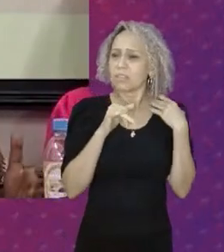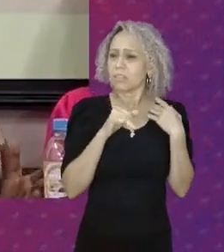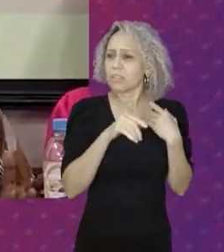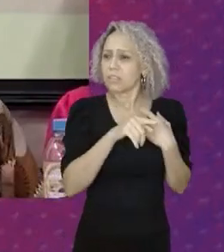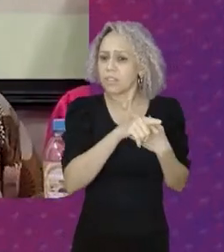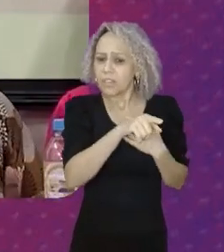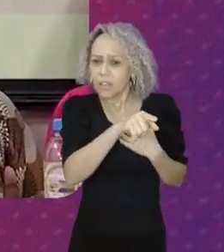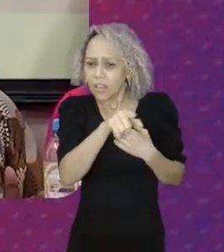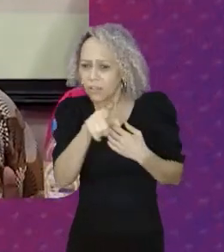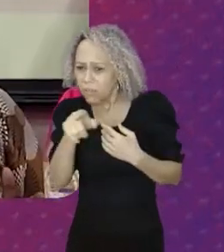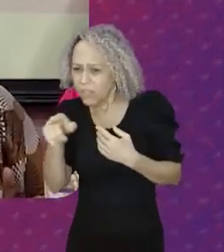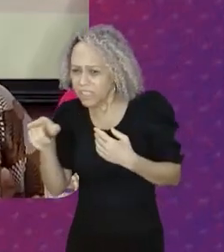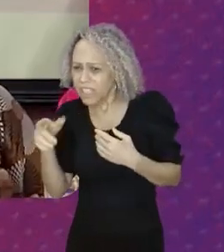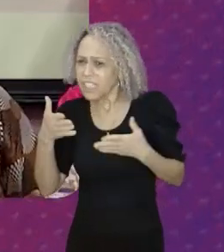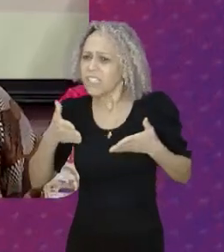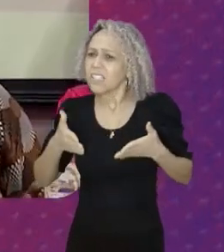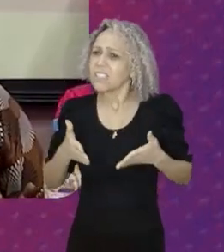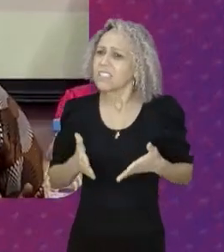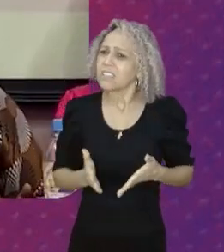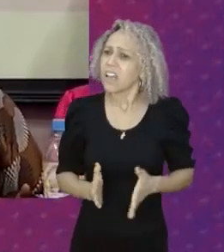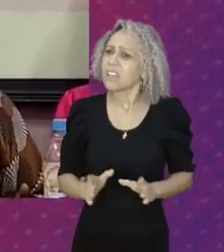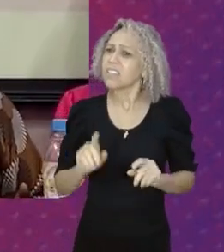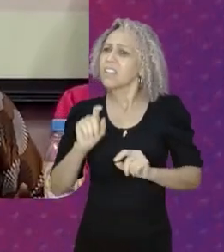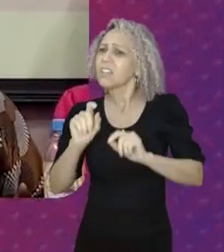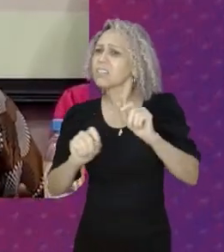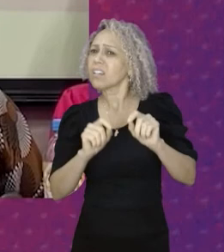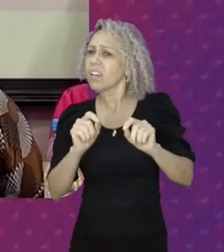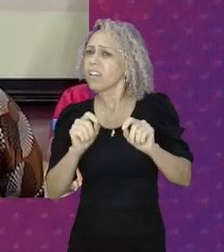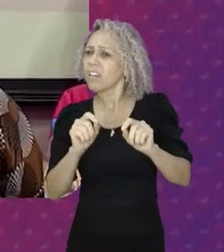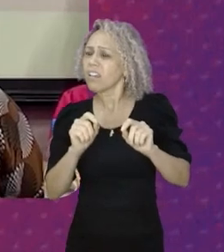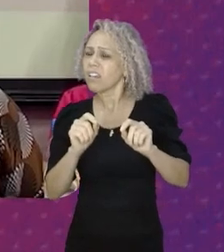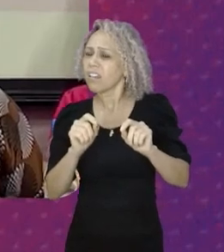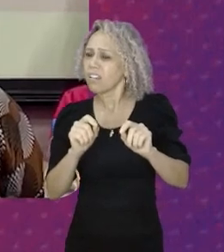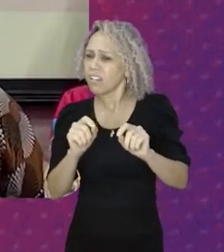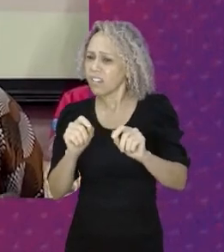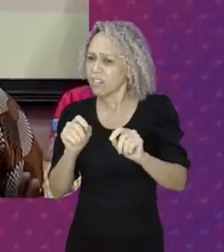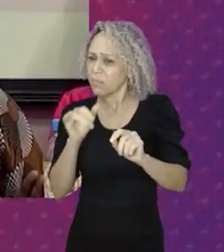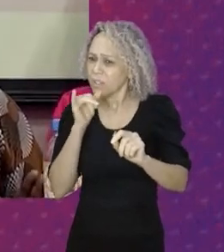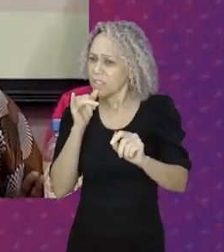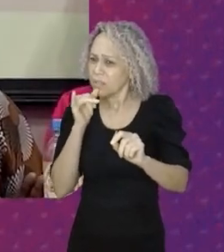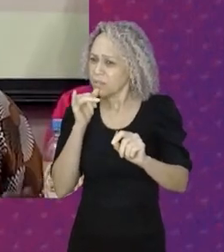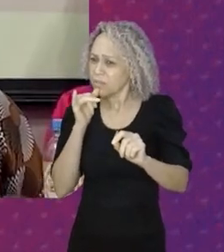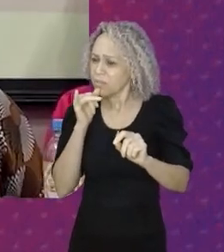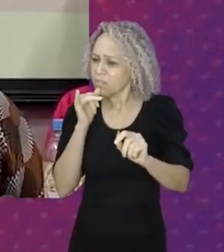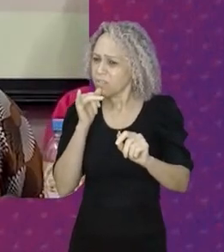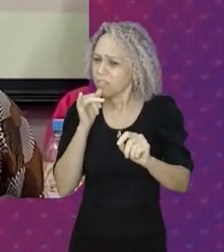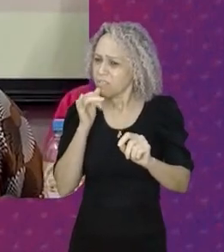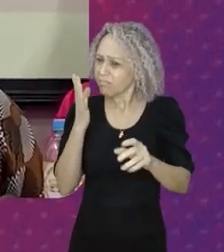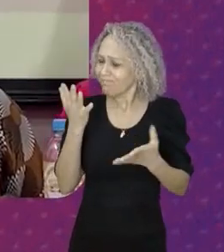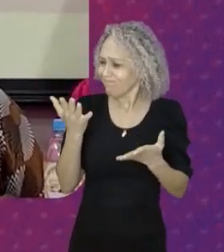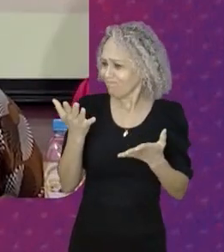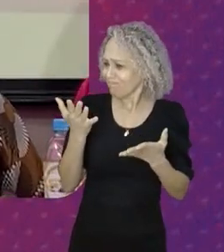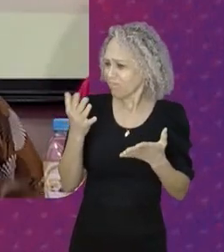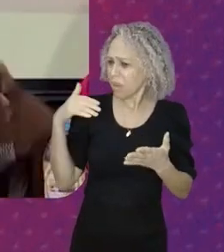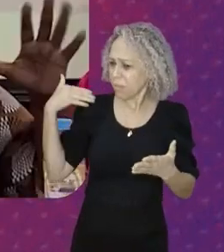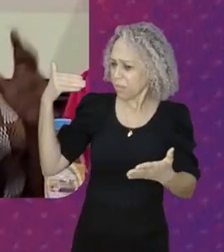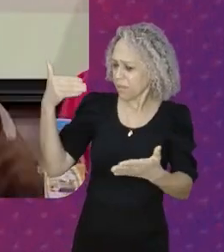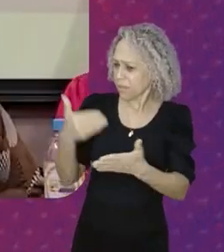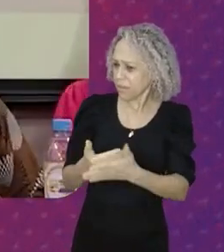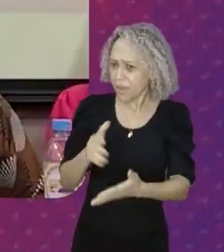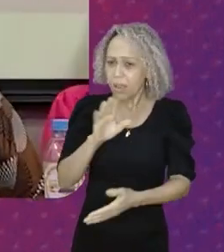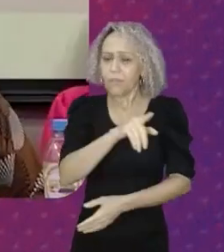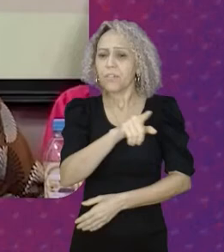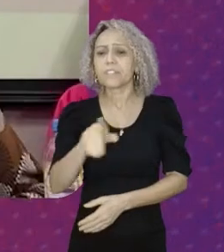Ninguém estudou. Mas todo mundo aqui estudou o Império Romano. Com certeza, né? Nem que